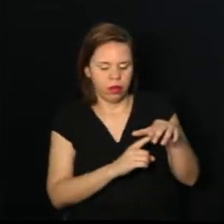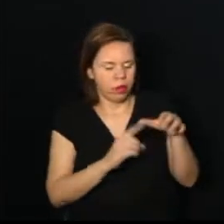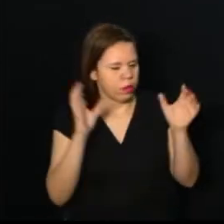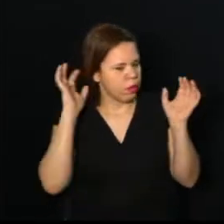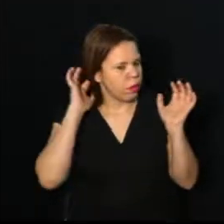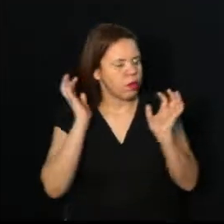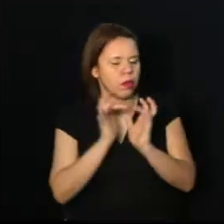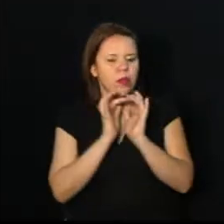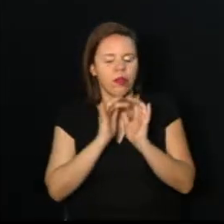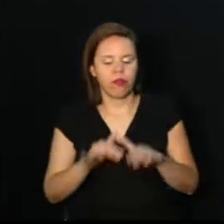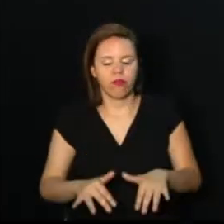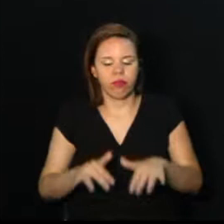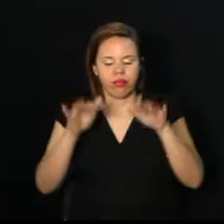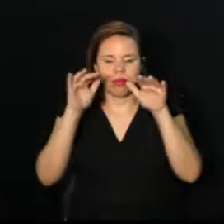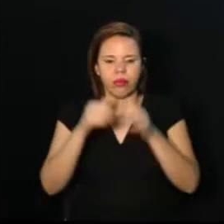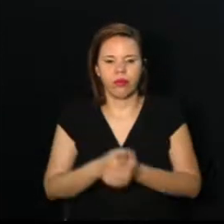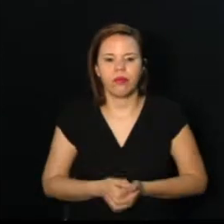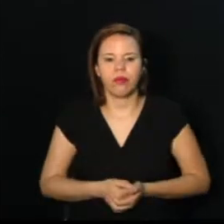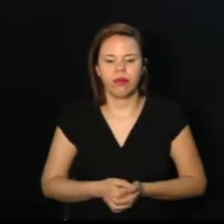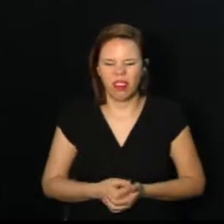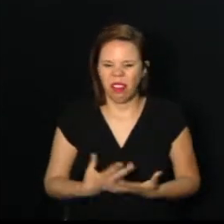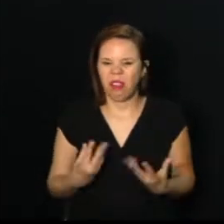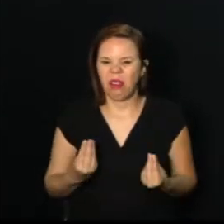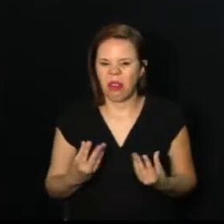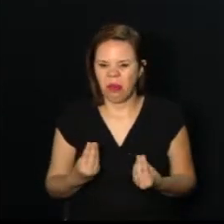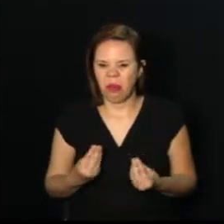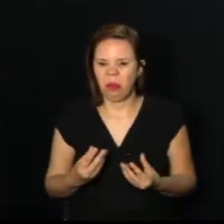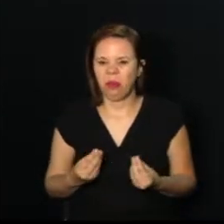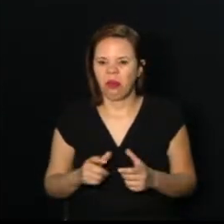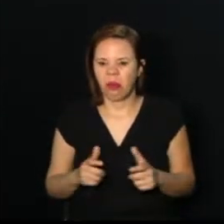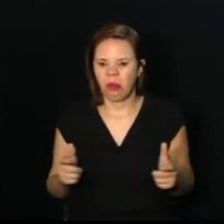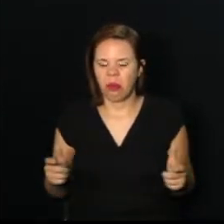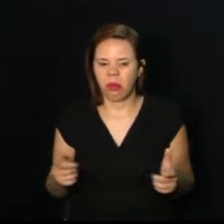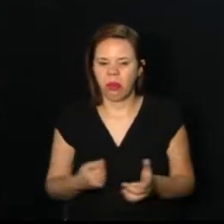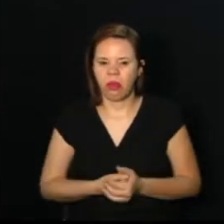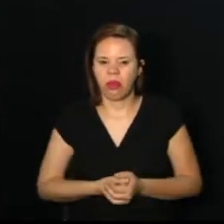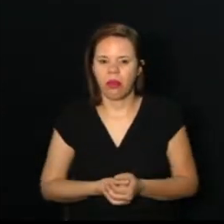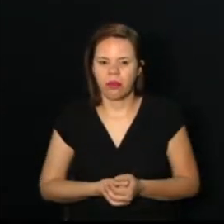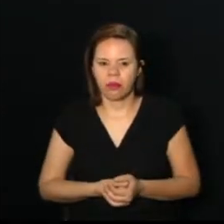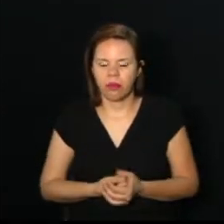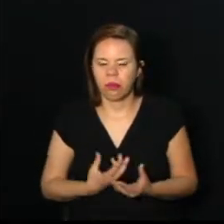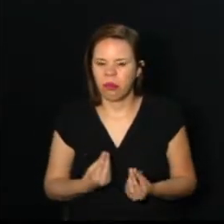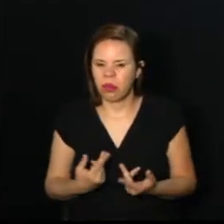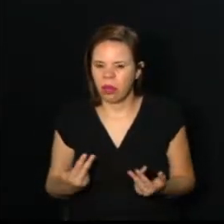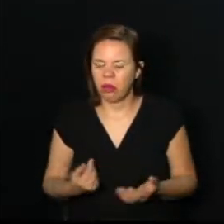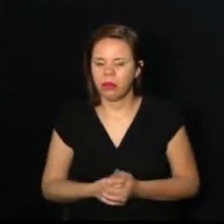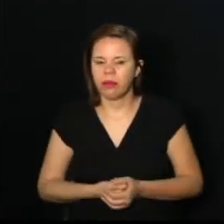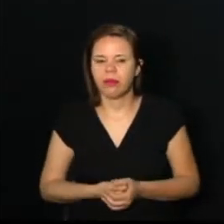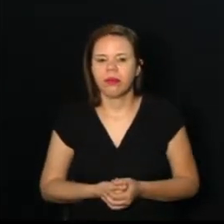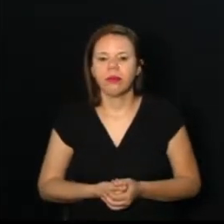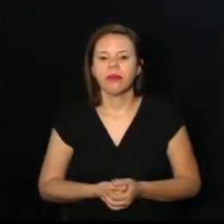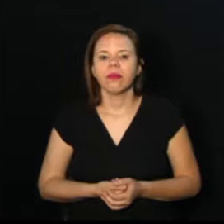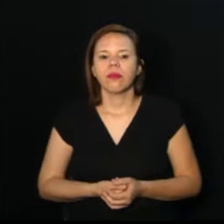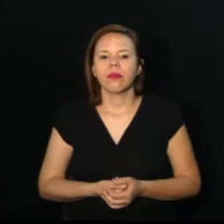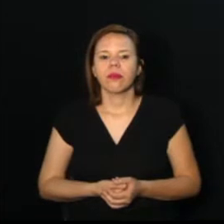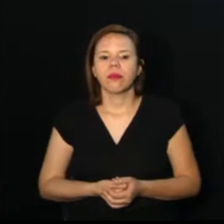neurologia infantil. É muito, né? É muita coisa.